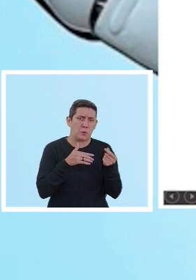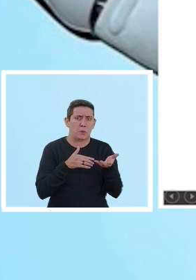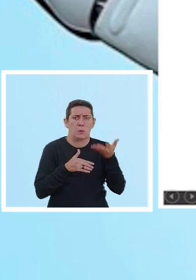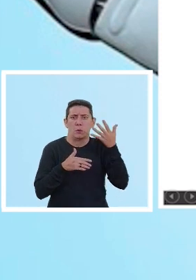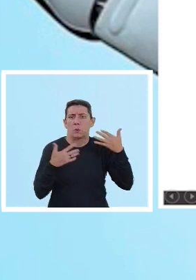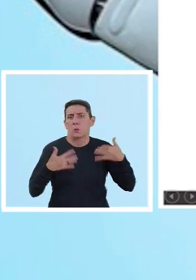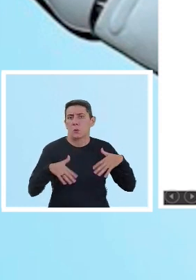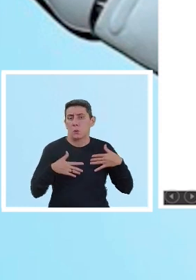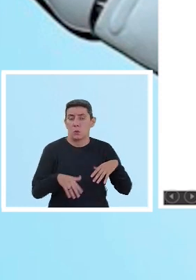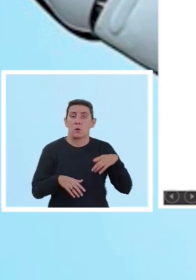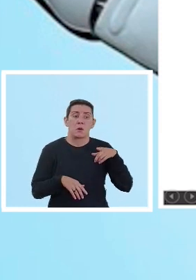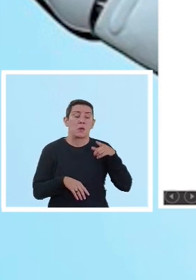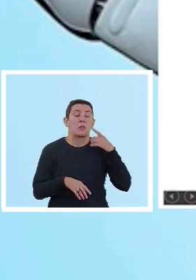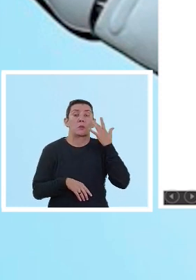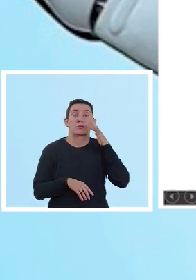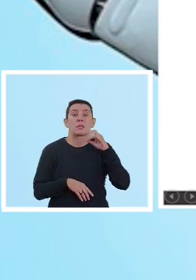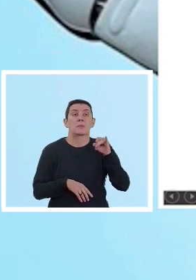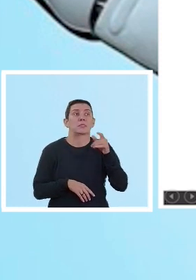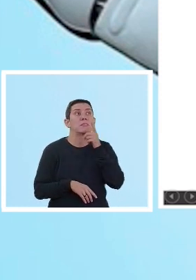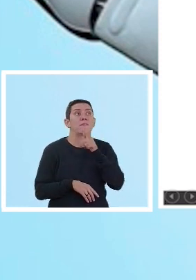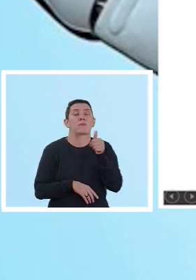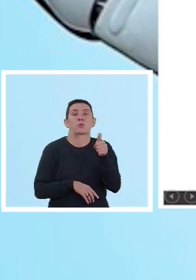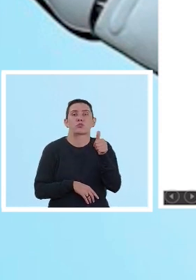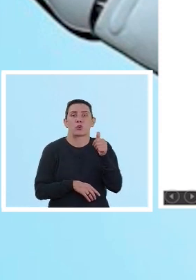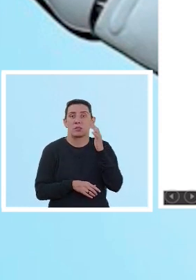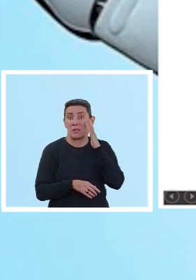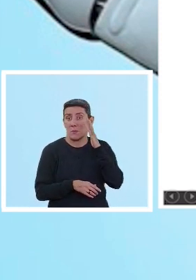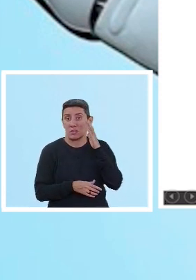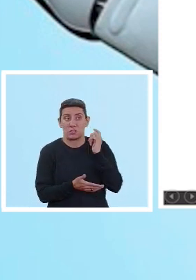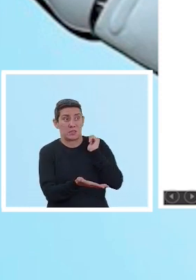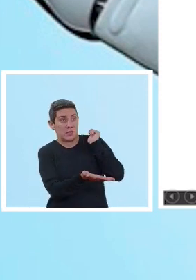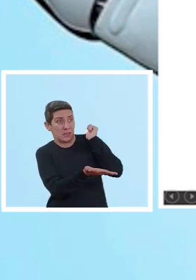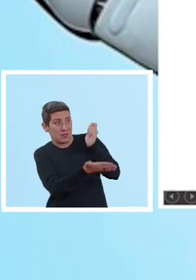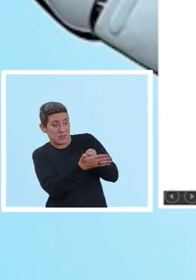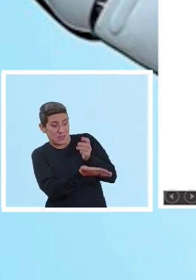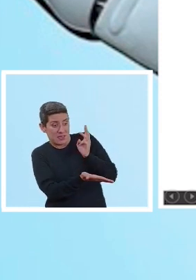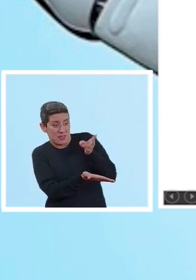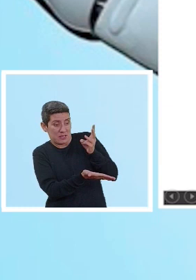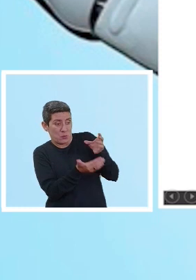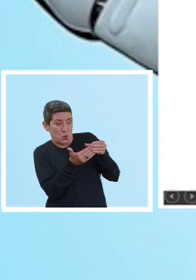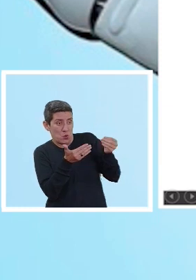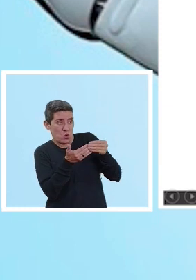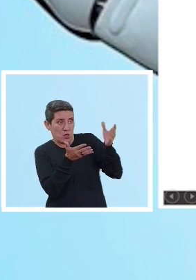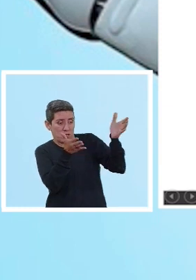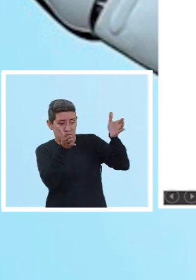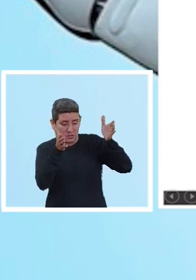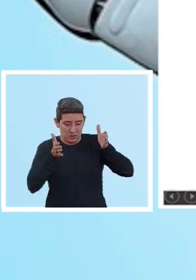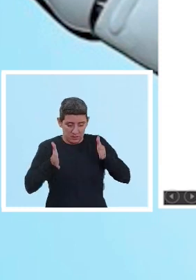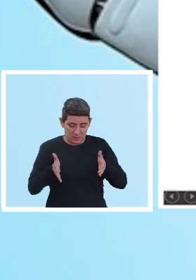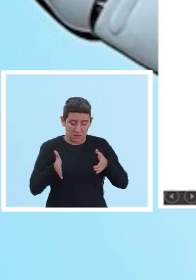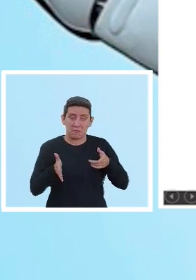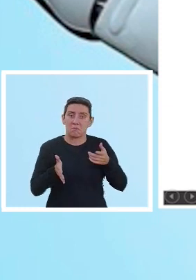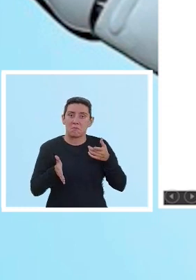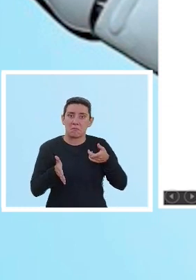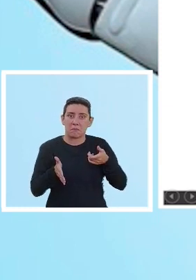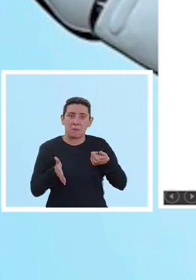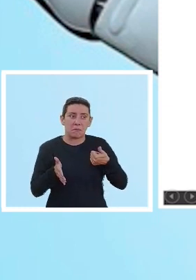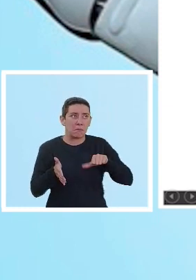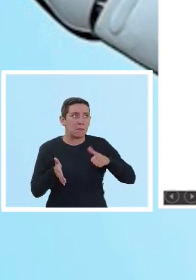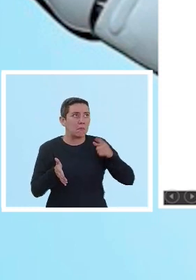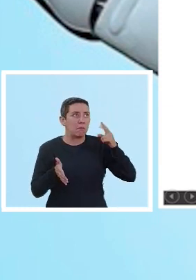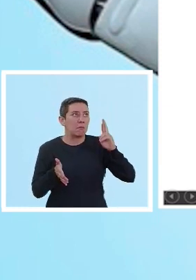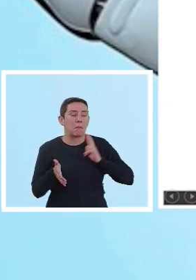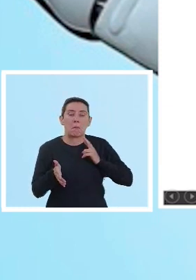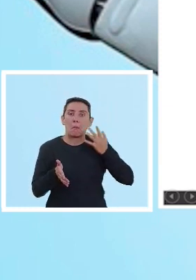fabricante não garante que ele funciona é Já pensou você pagar $3000 no equipamento de erro o fabricante a geral a gente não sabe ao certo